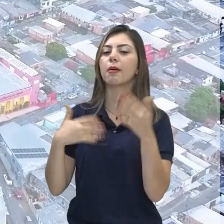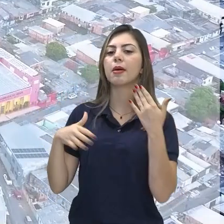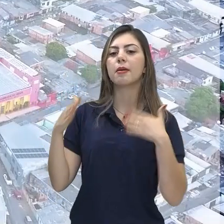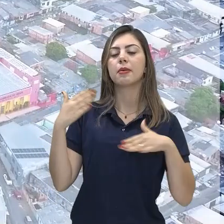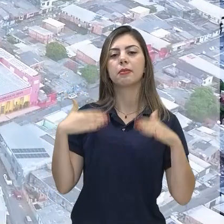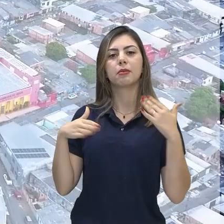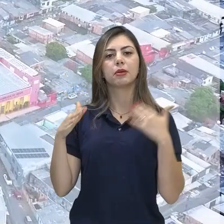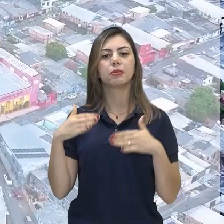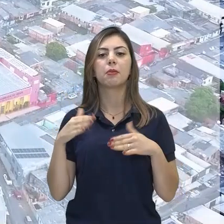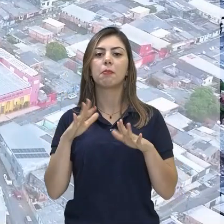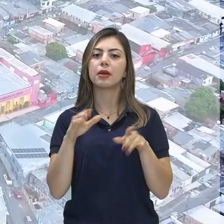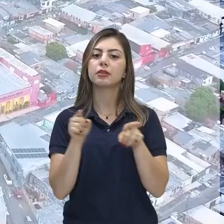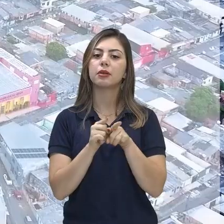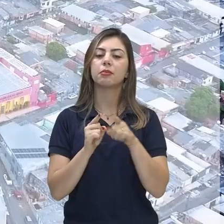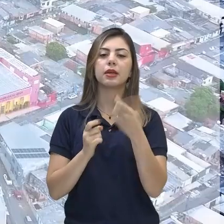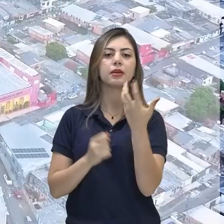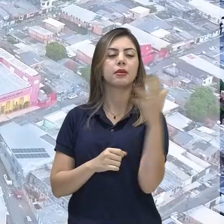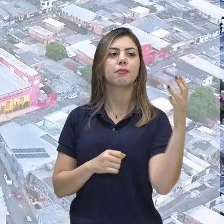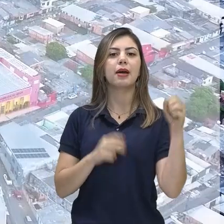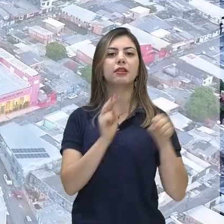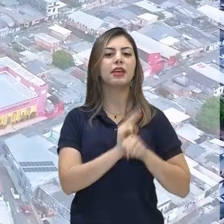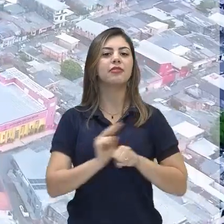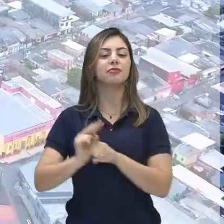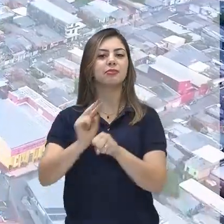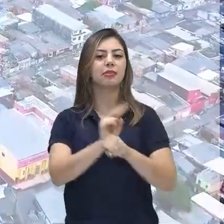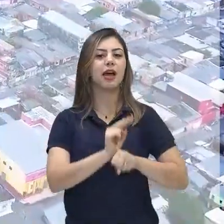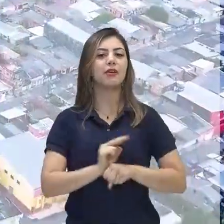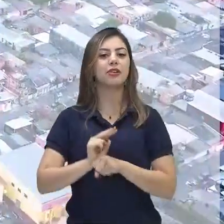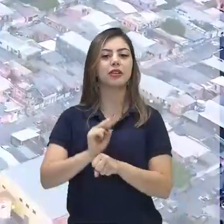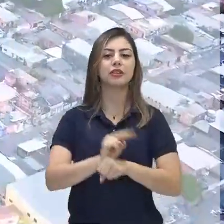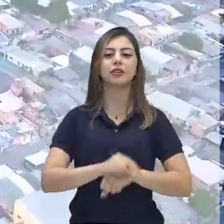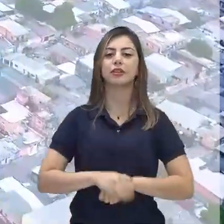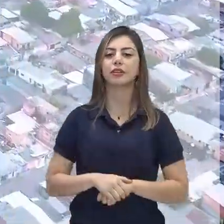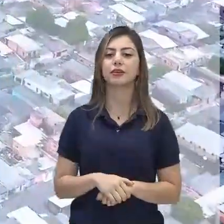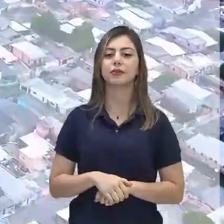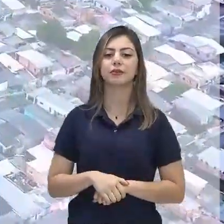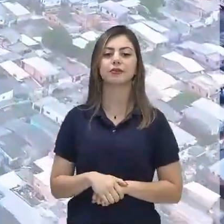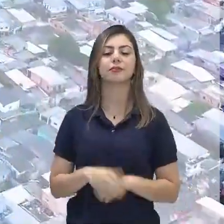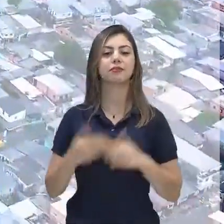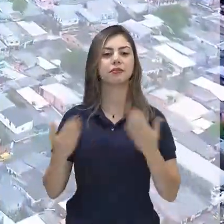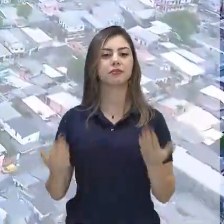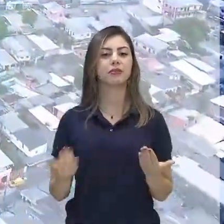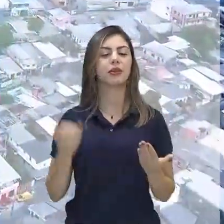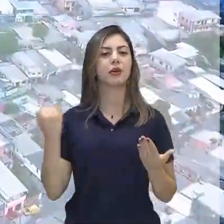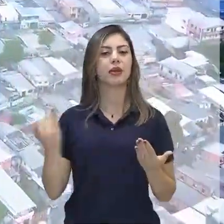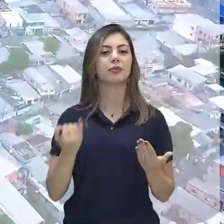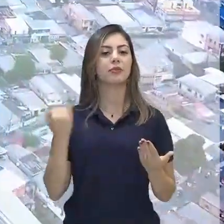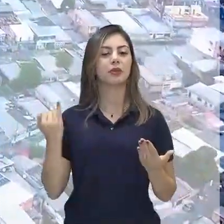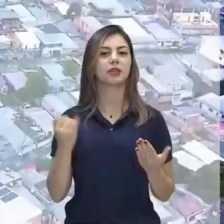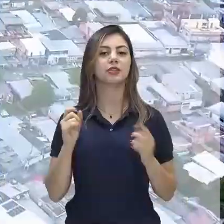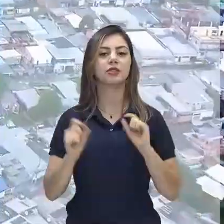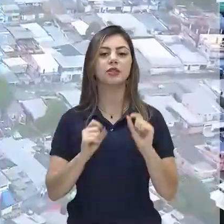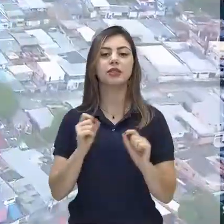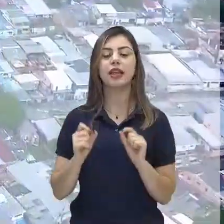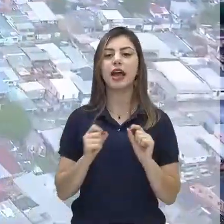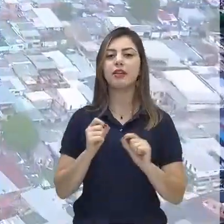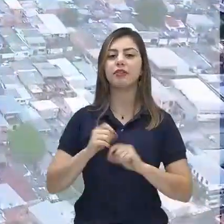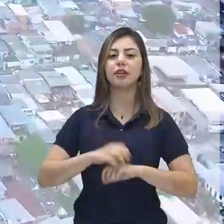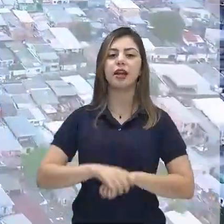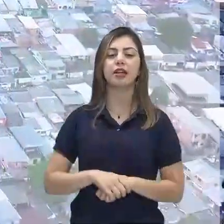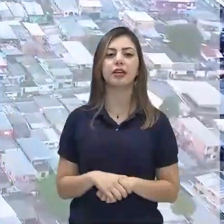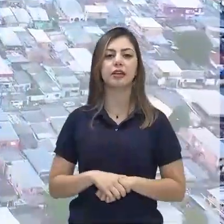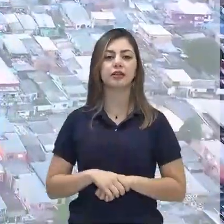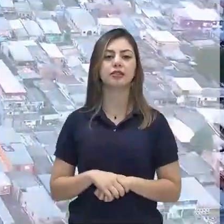continue preservada. Então, a grande importância da vegetação urbana está no auxílio das espécies